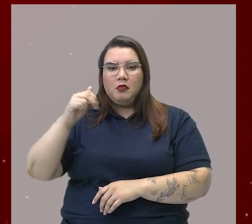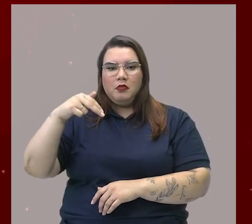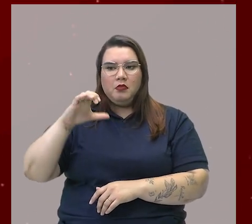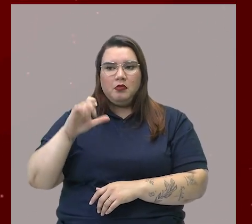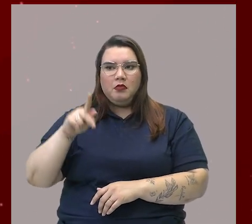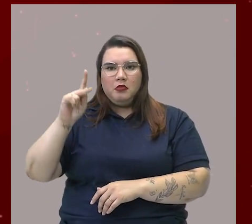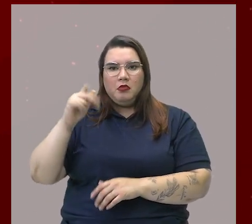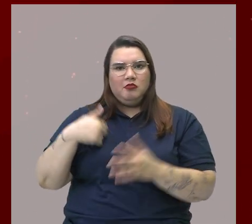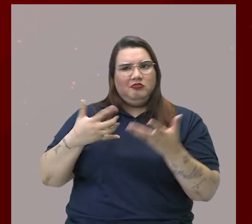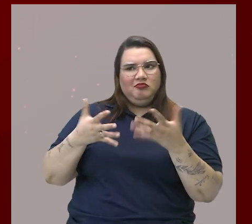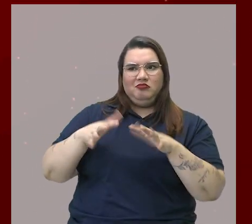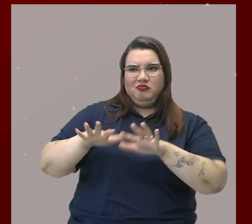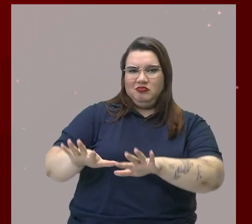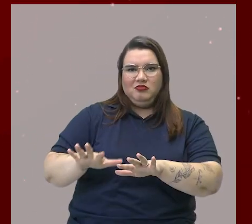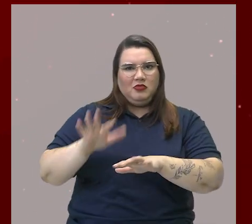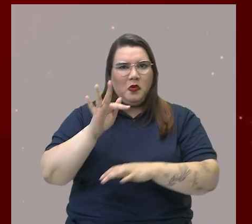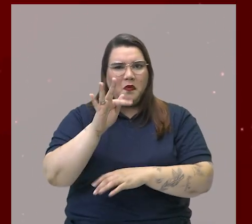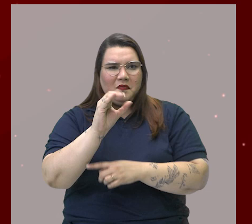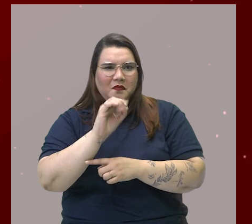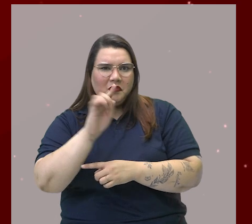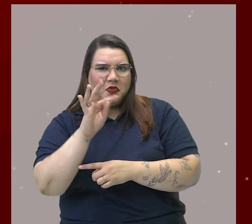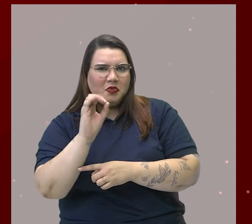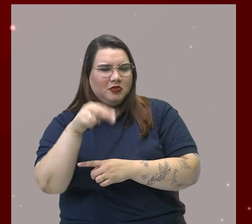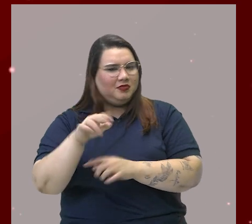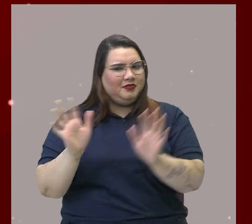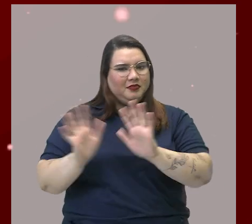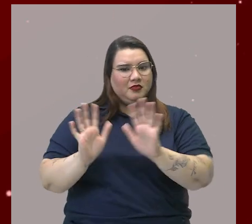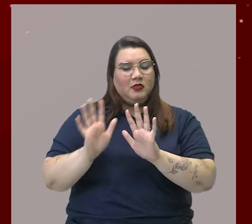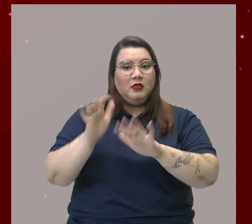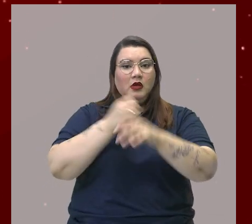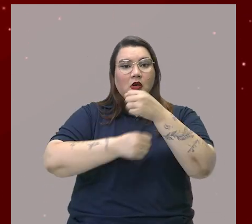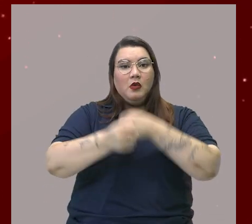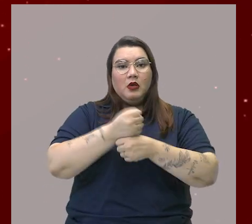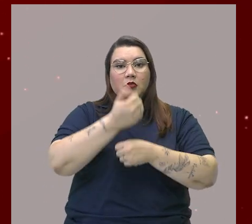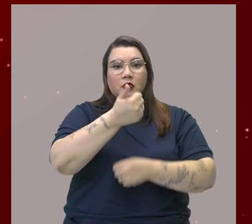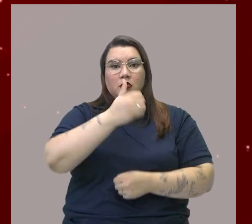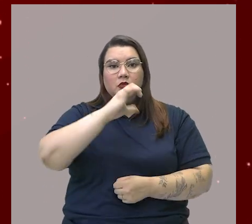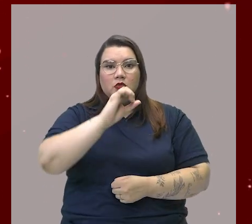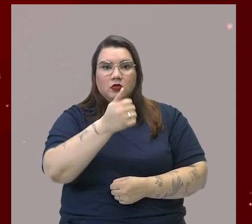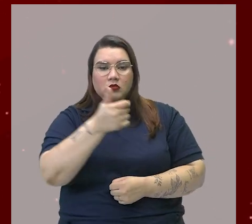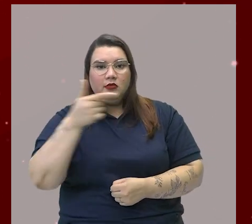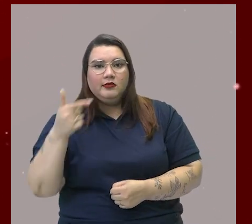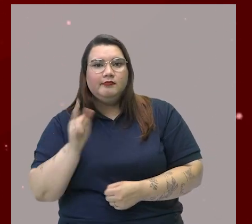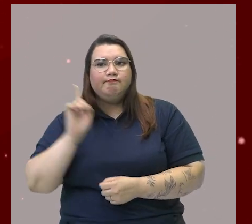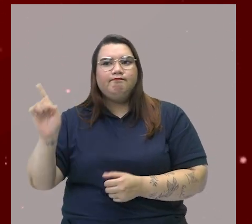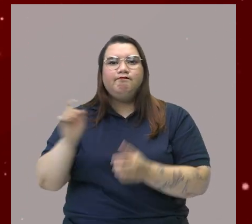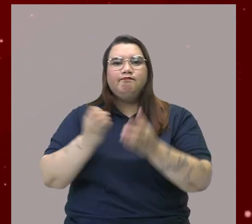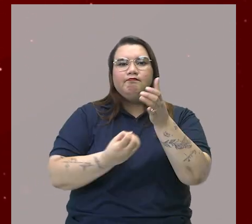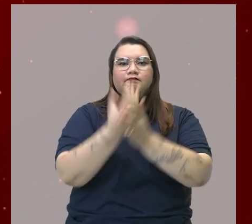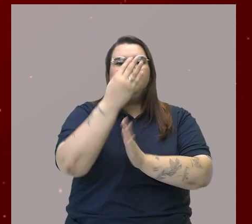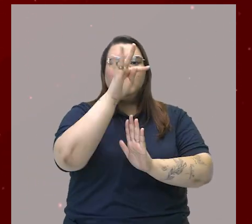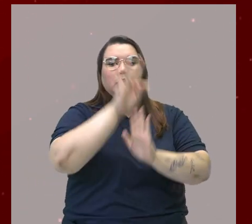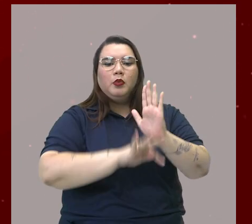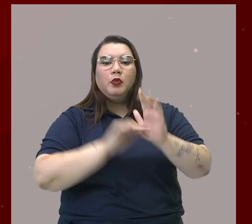jamais aceitou a ideia do fóton. Em 1912, em uma gafe clássica, Planck escreveu que, devido